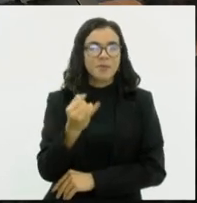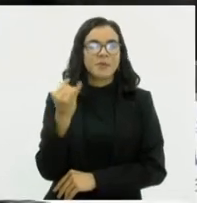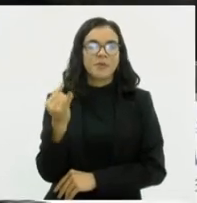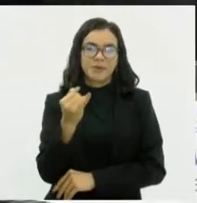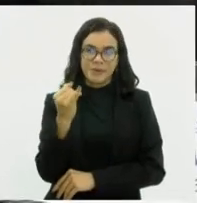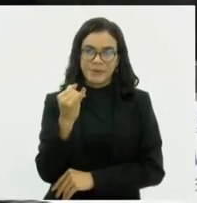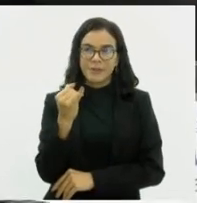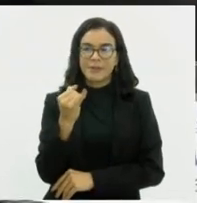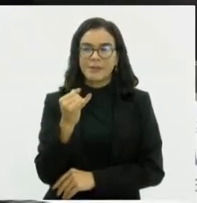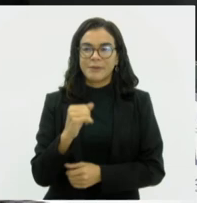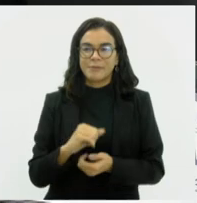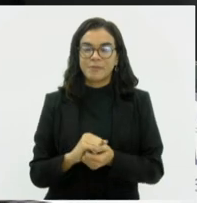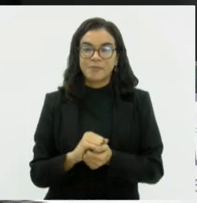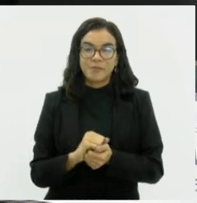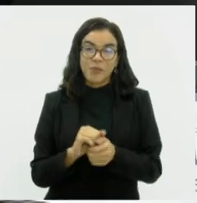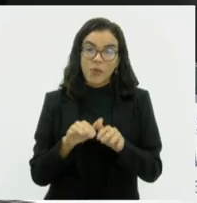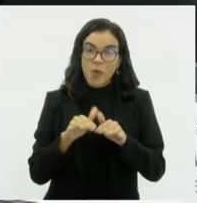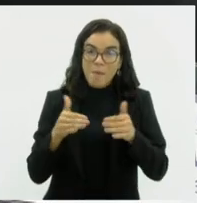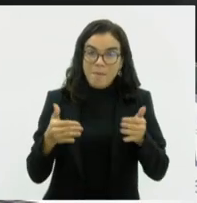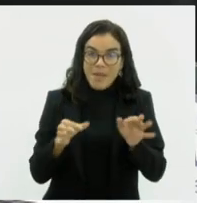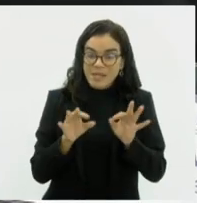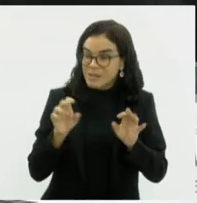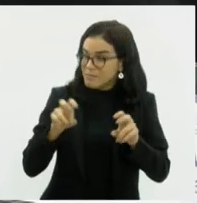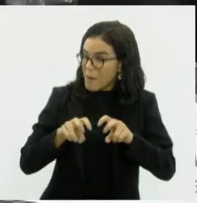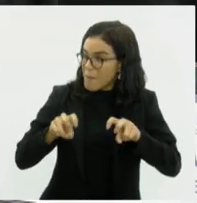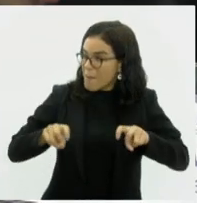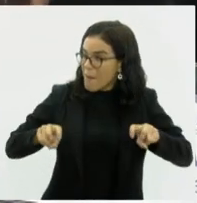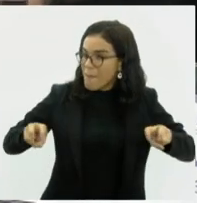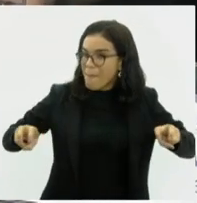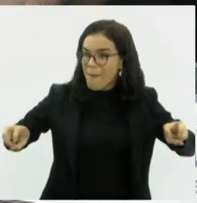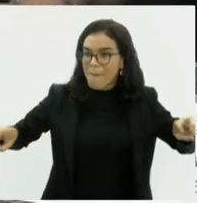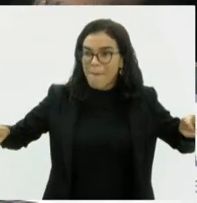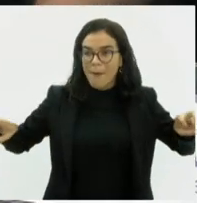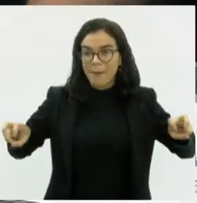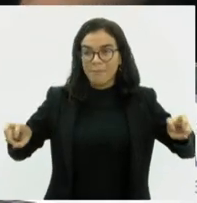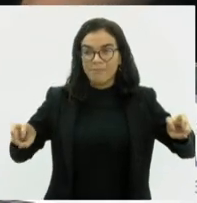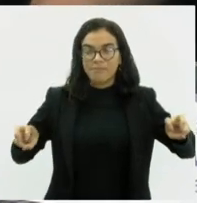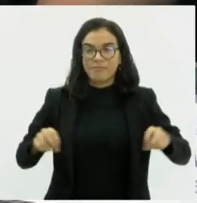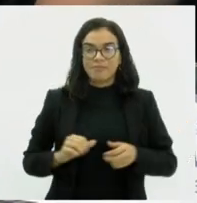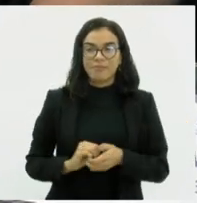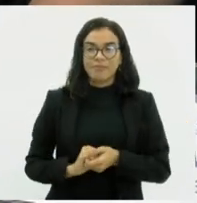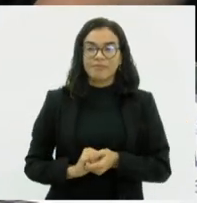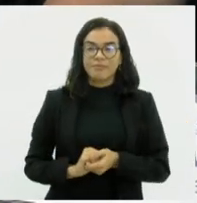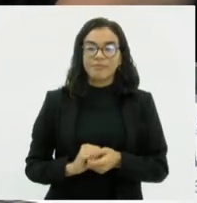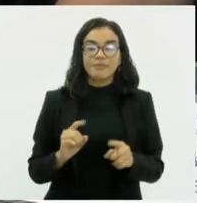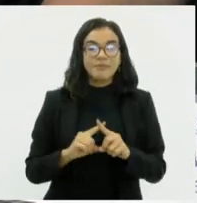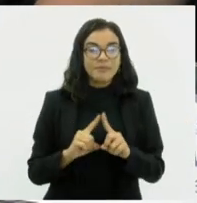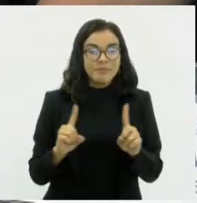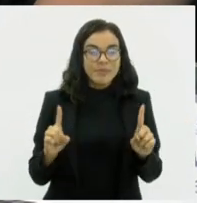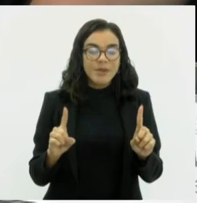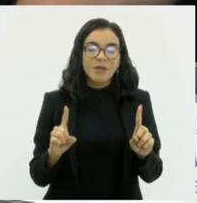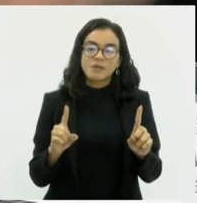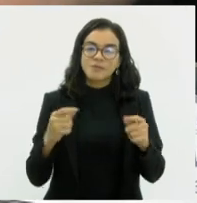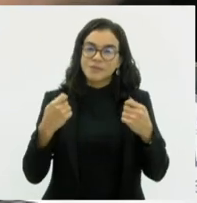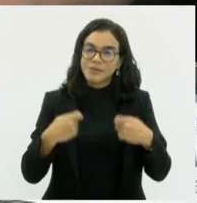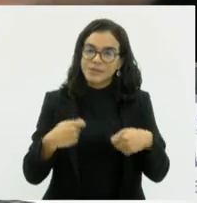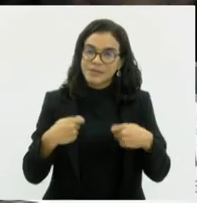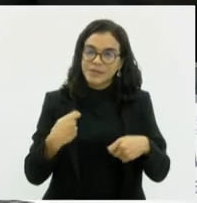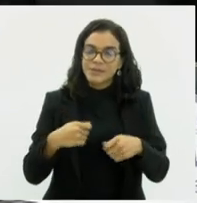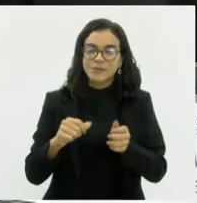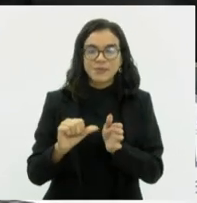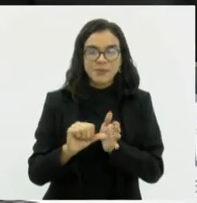né? Mais uma mesa quando tem muita gente. Mas não poderia deixar de usar a